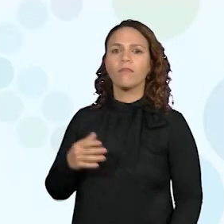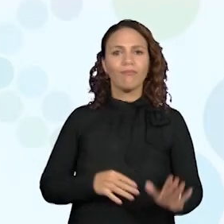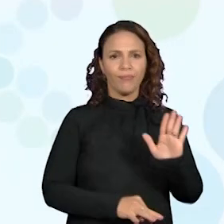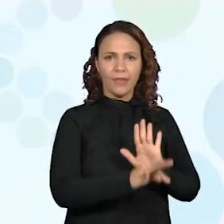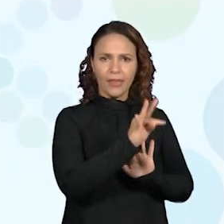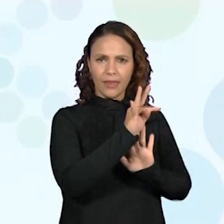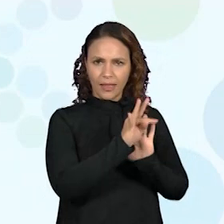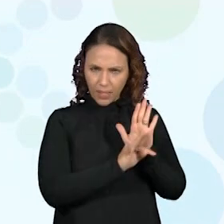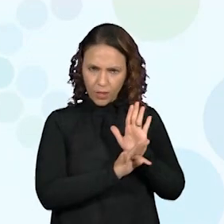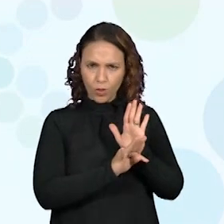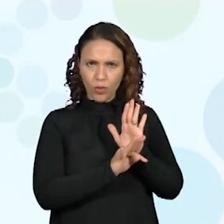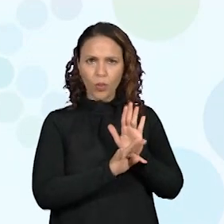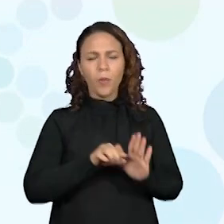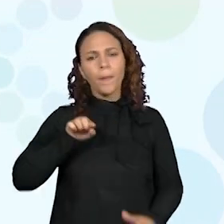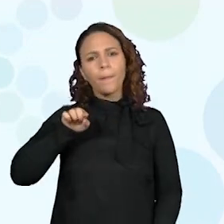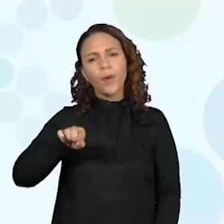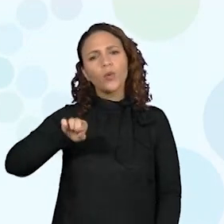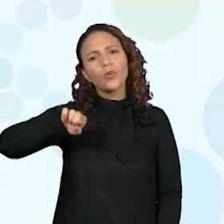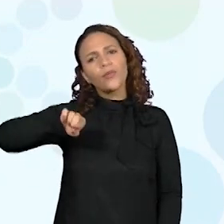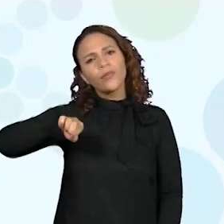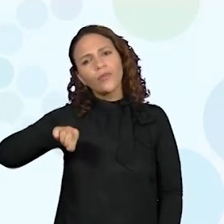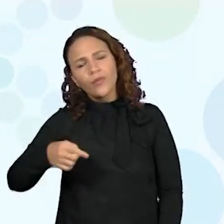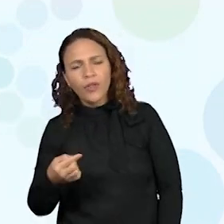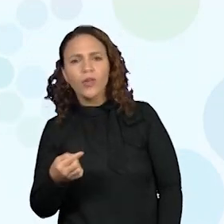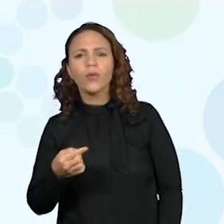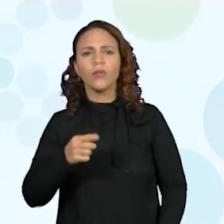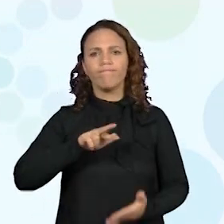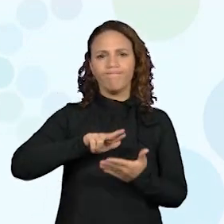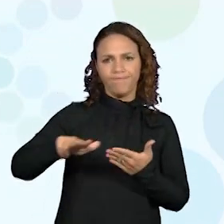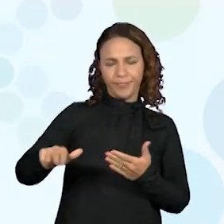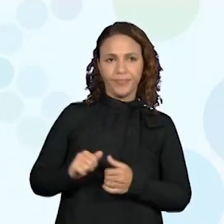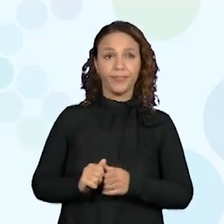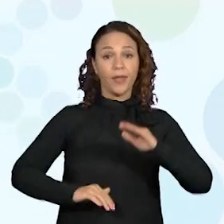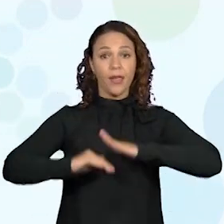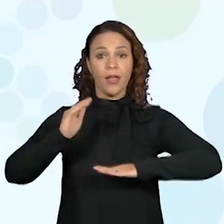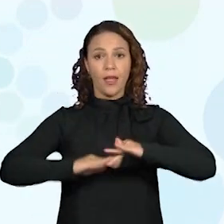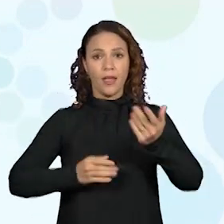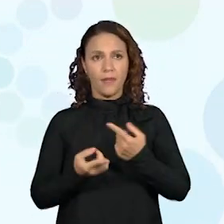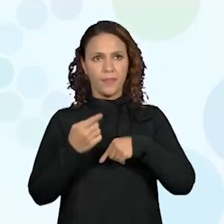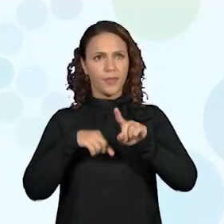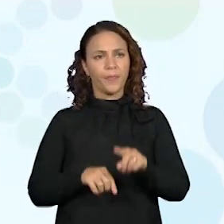Pontuando o texto. Muito bem, a nossa habilidade é a